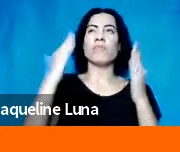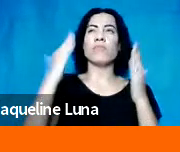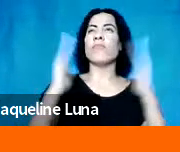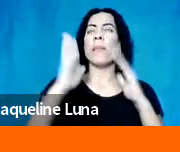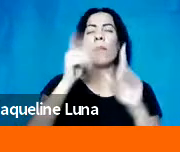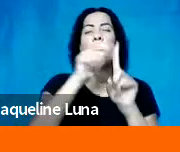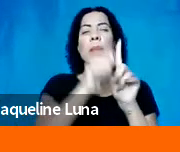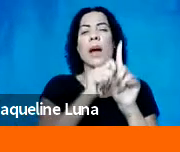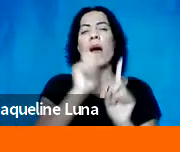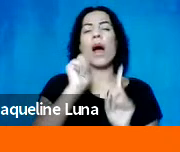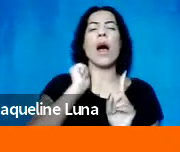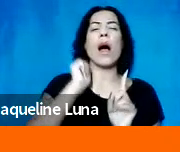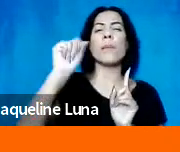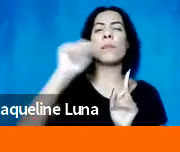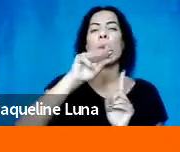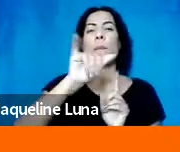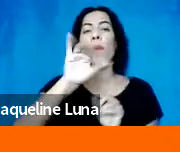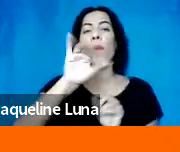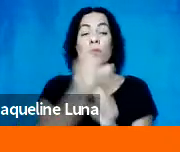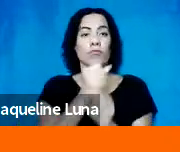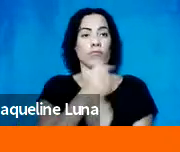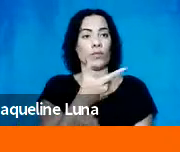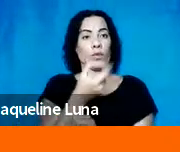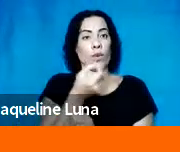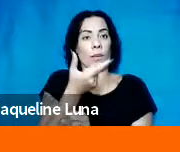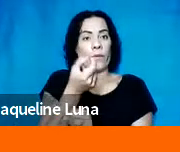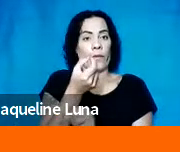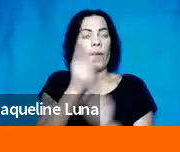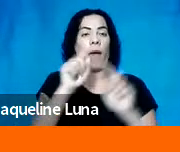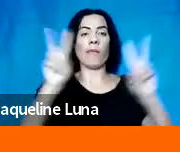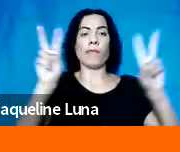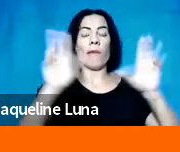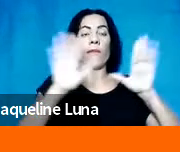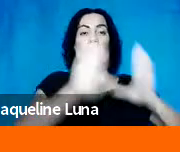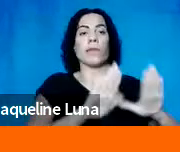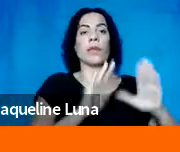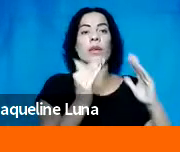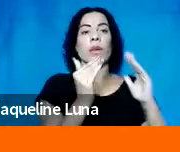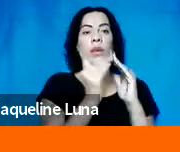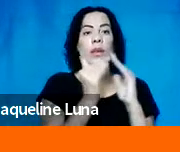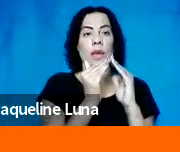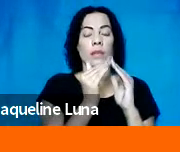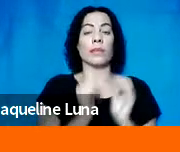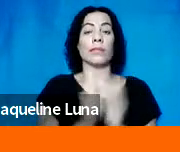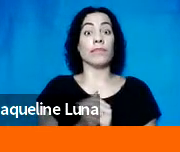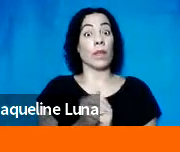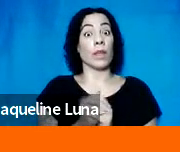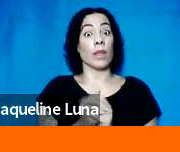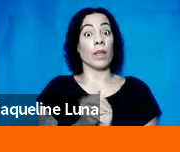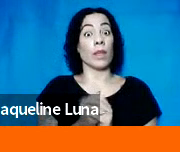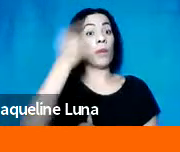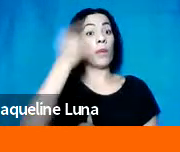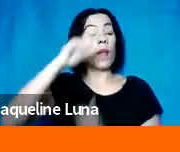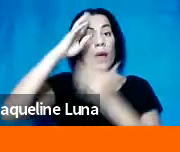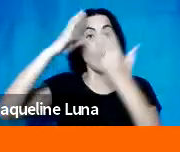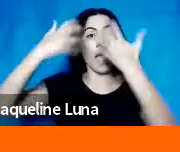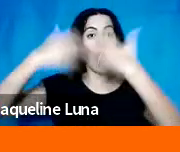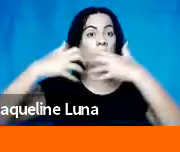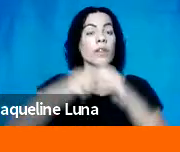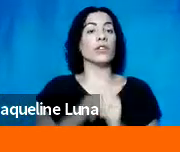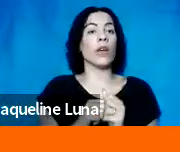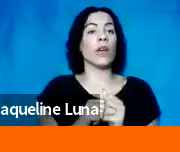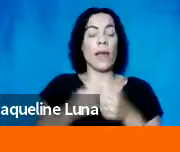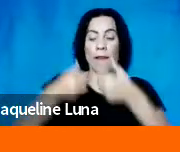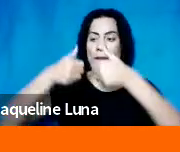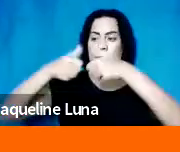de 2020, foi importante levantar a questão: ficar em que casa? Com reportagens que